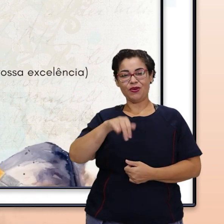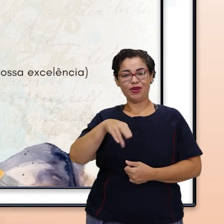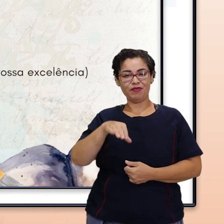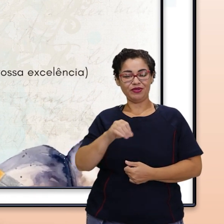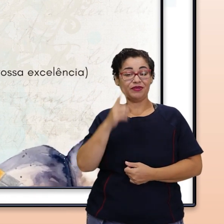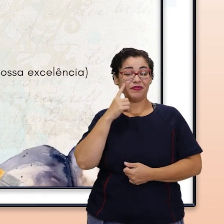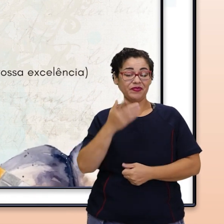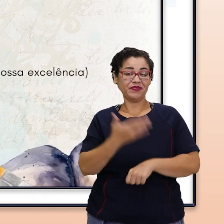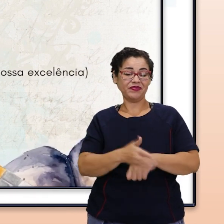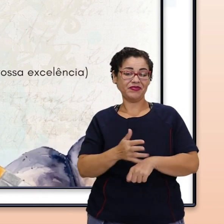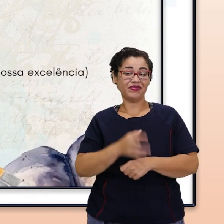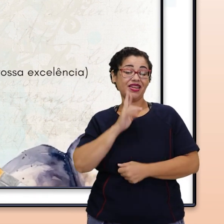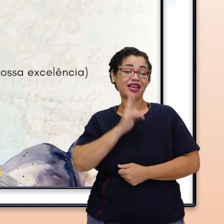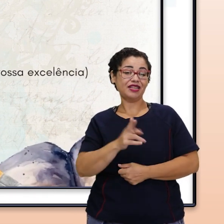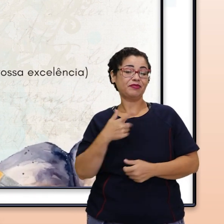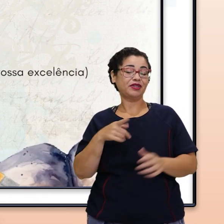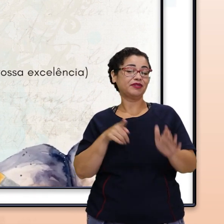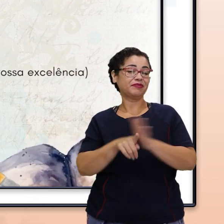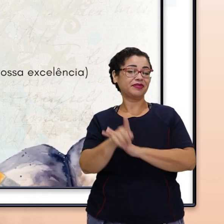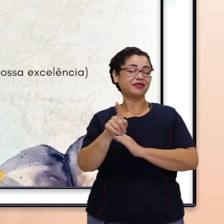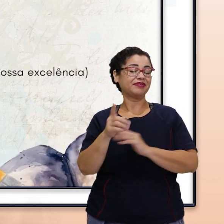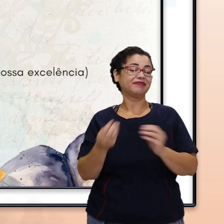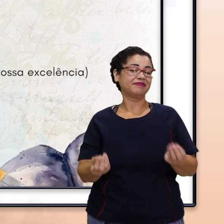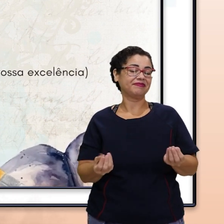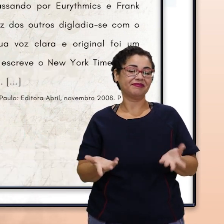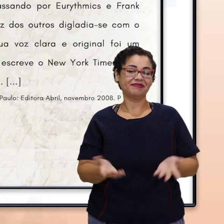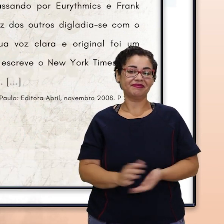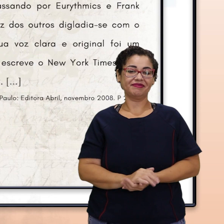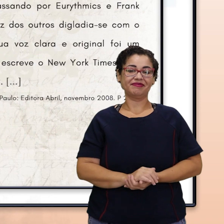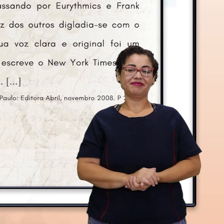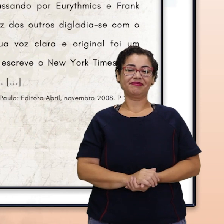prática. Responda comigo a seguinte questão.